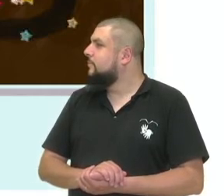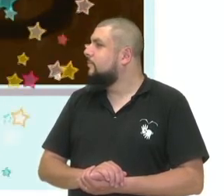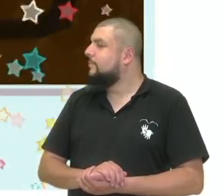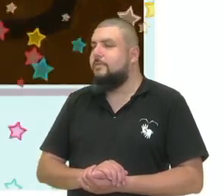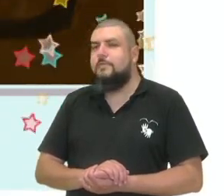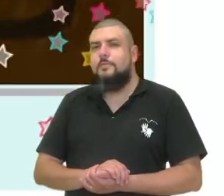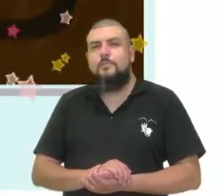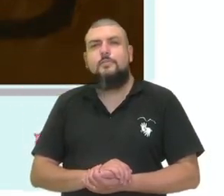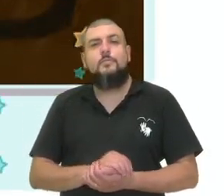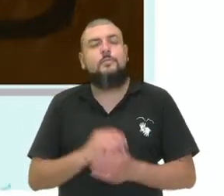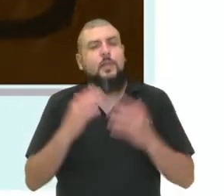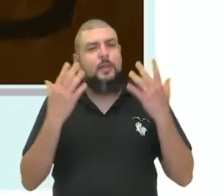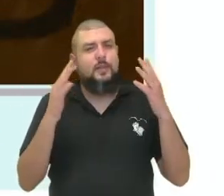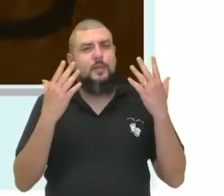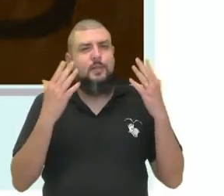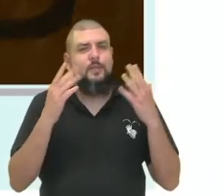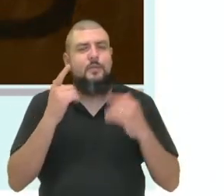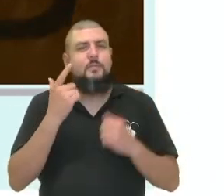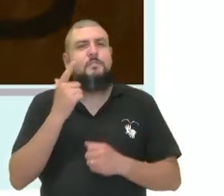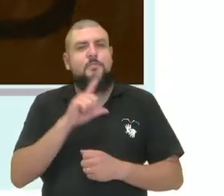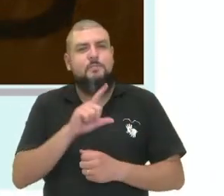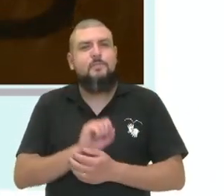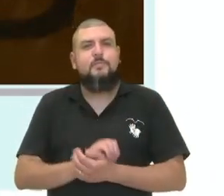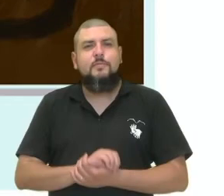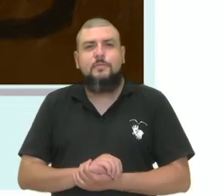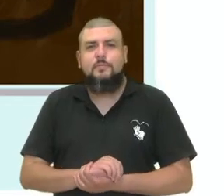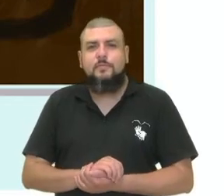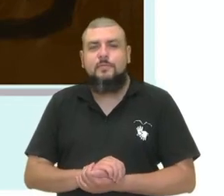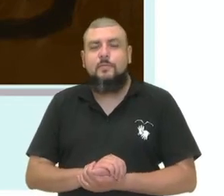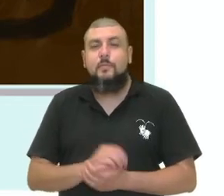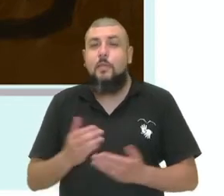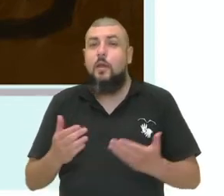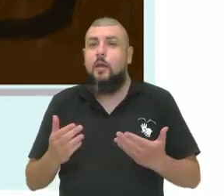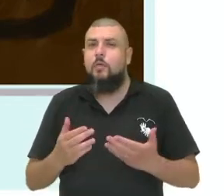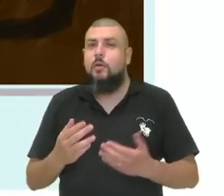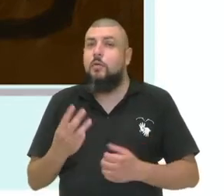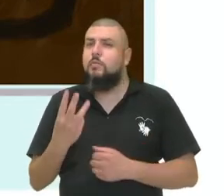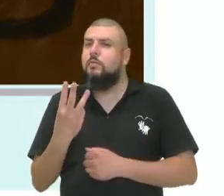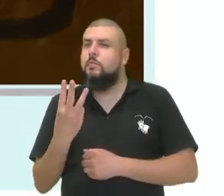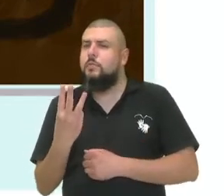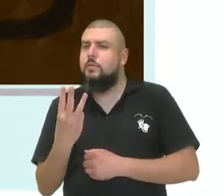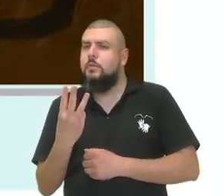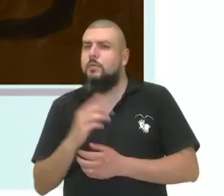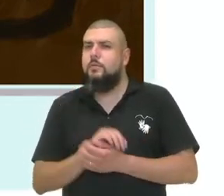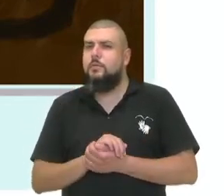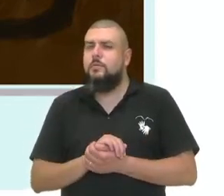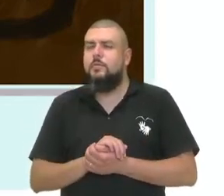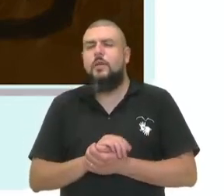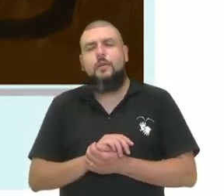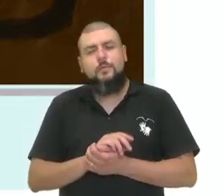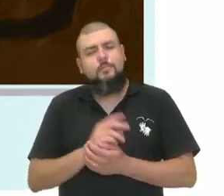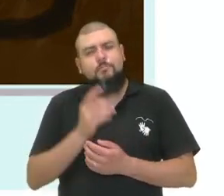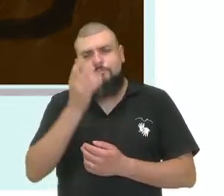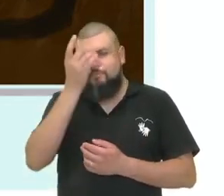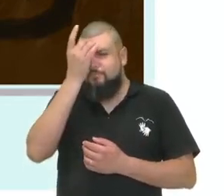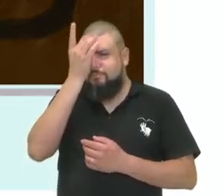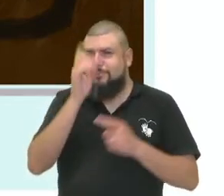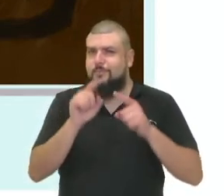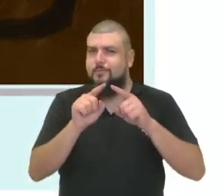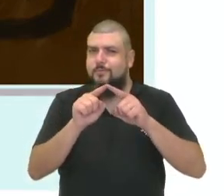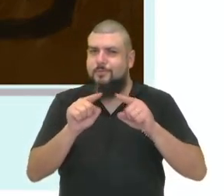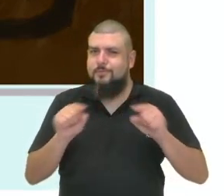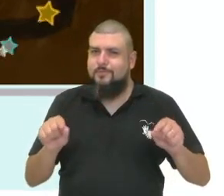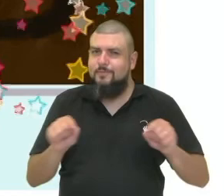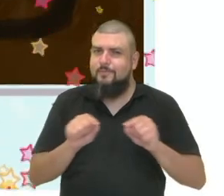oi e na sequência agora com três anos então é o nosso triângulo né que a gente tem aqui